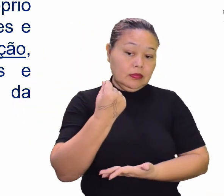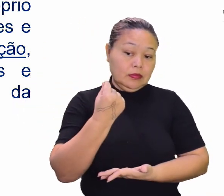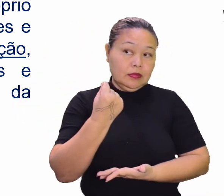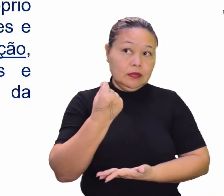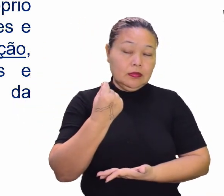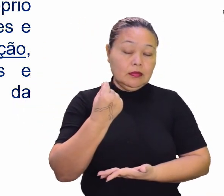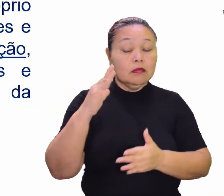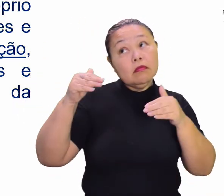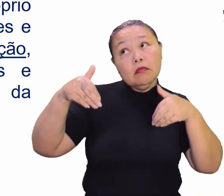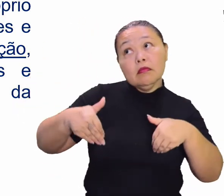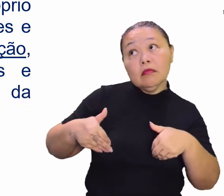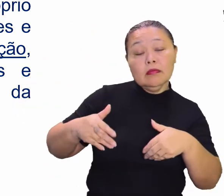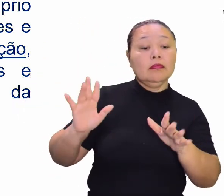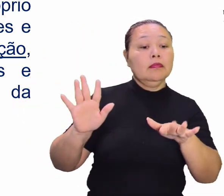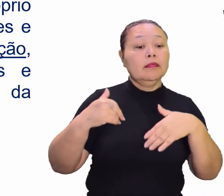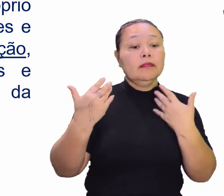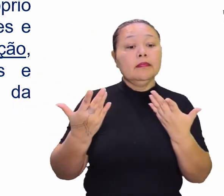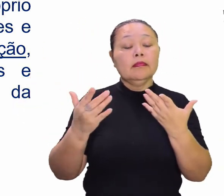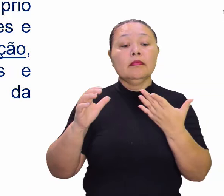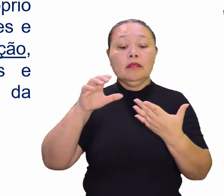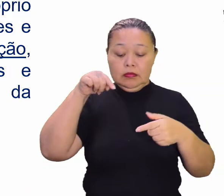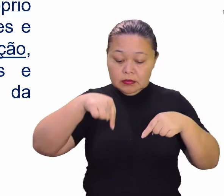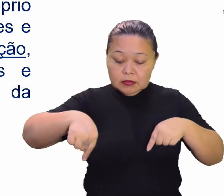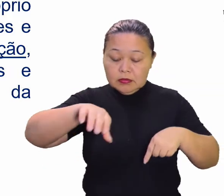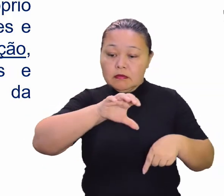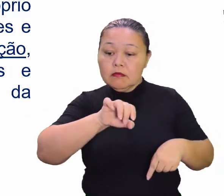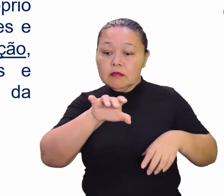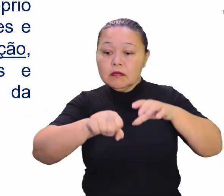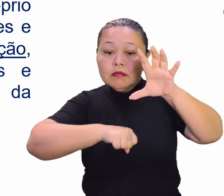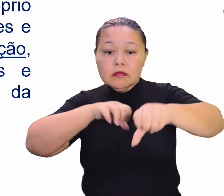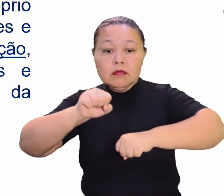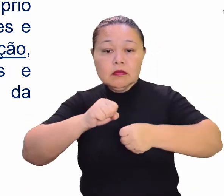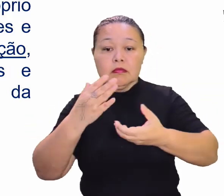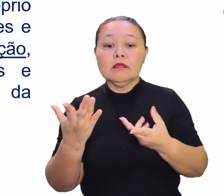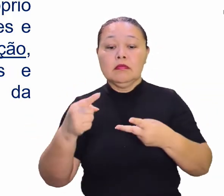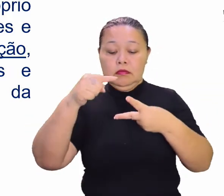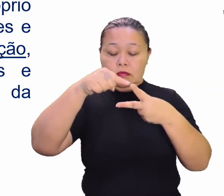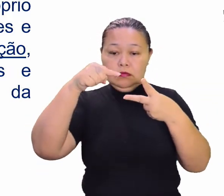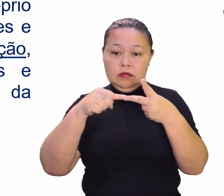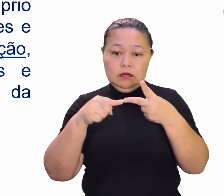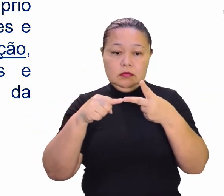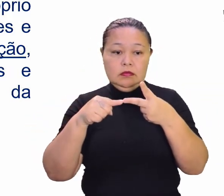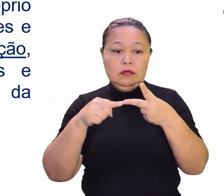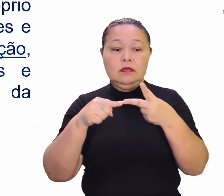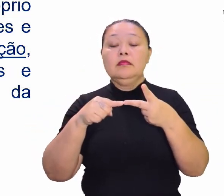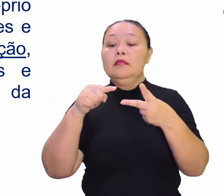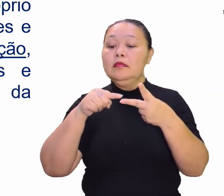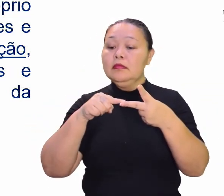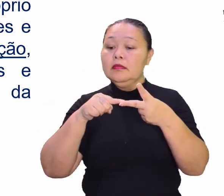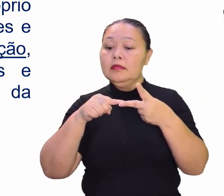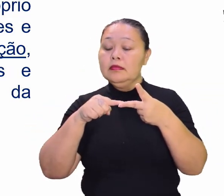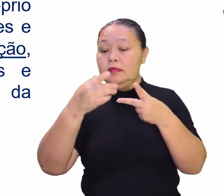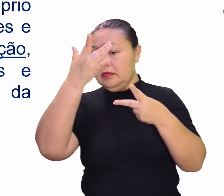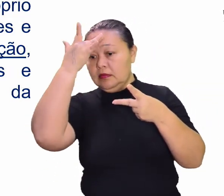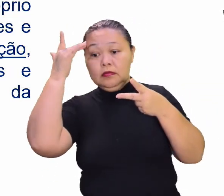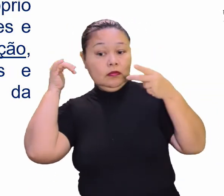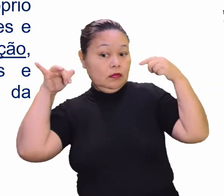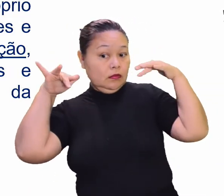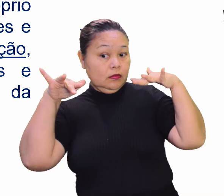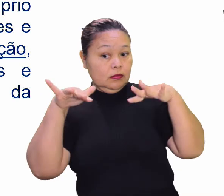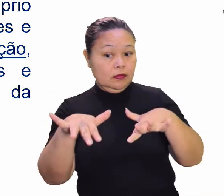e economicamente. As colônias eram divididas em 2 tipos, as